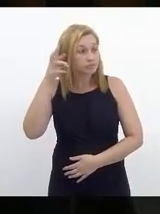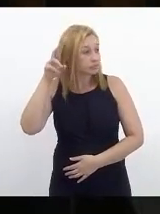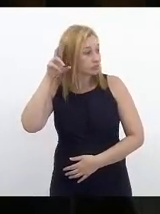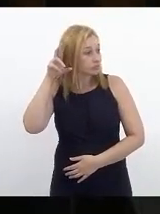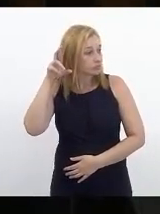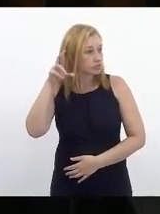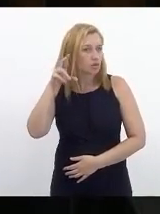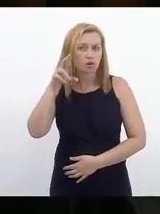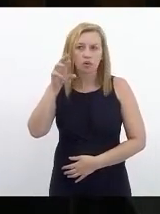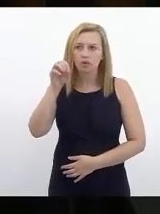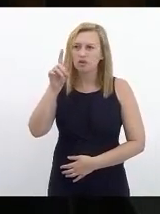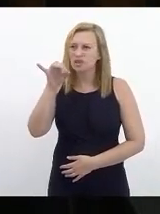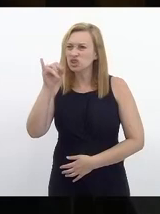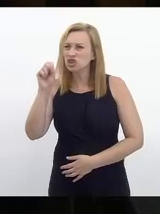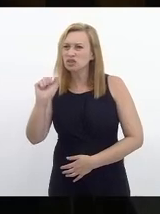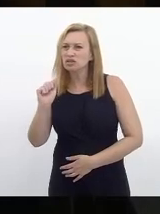Rosângela,